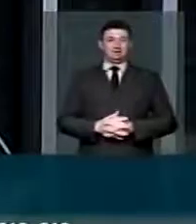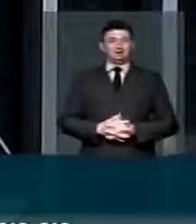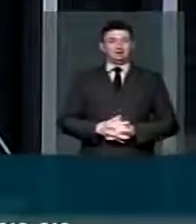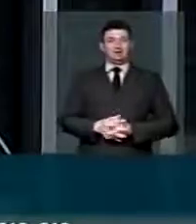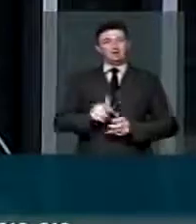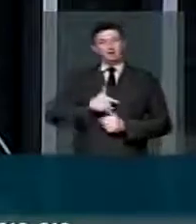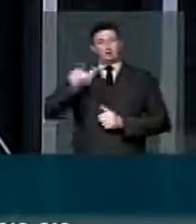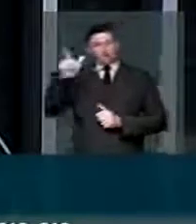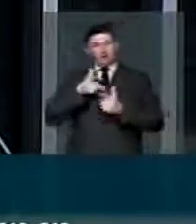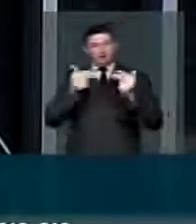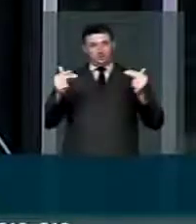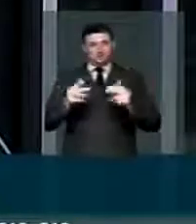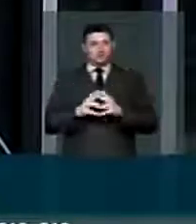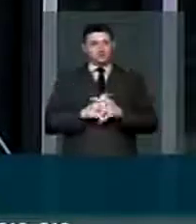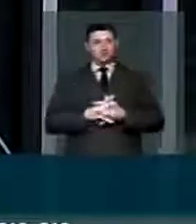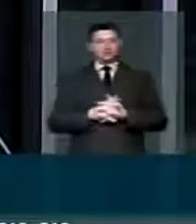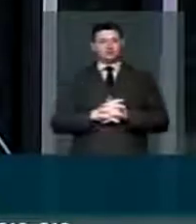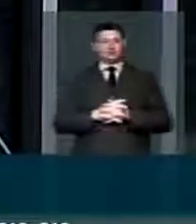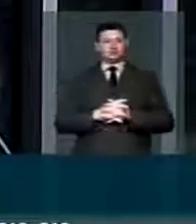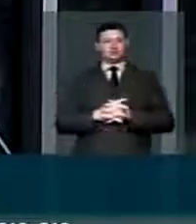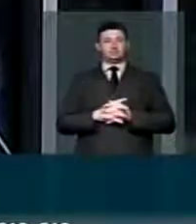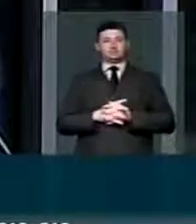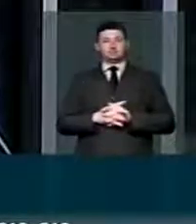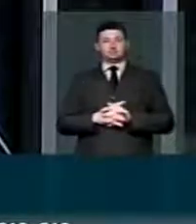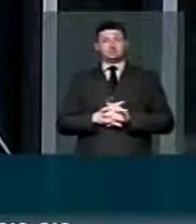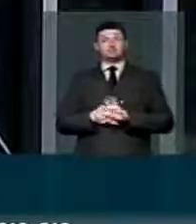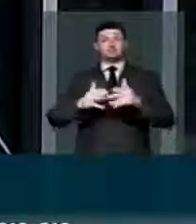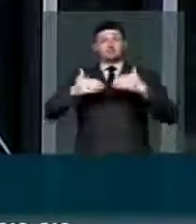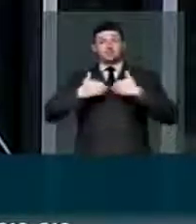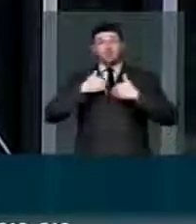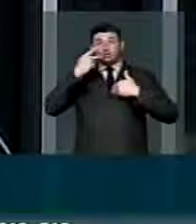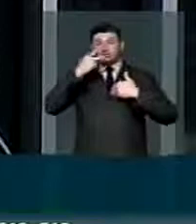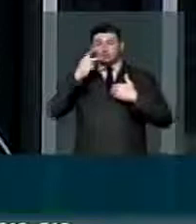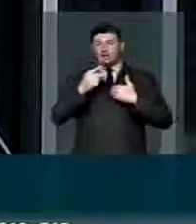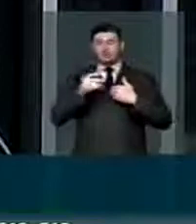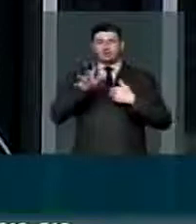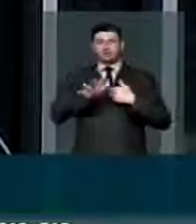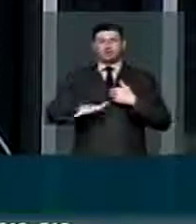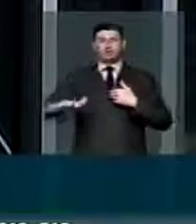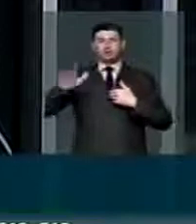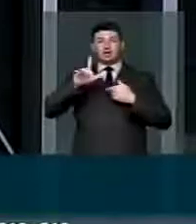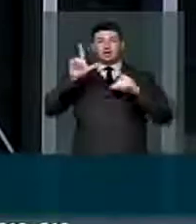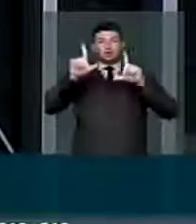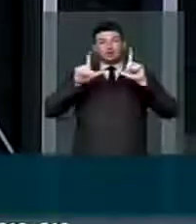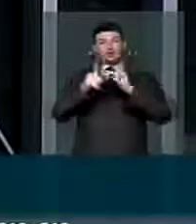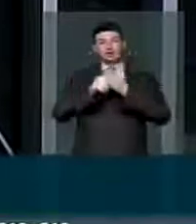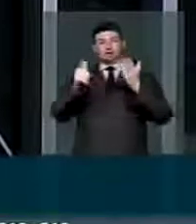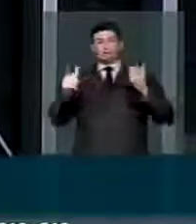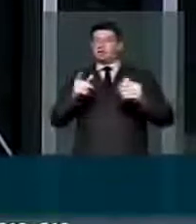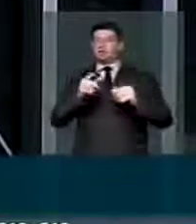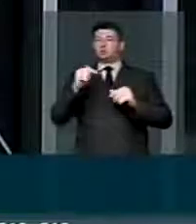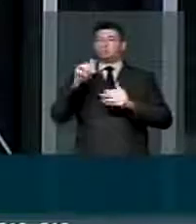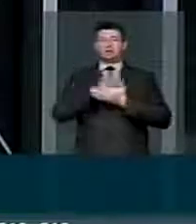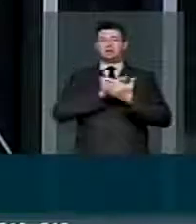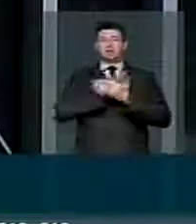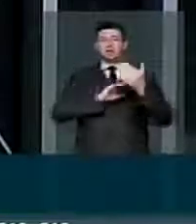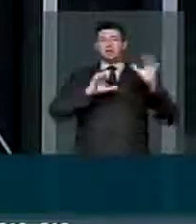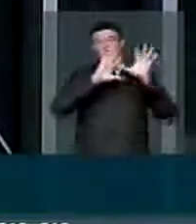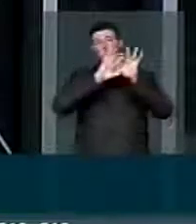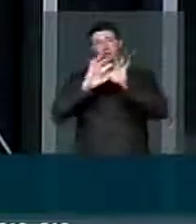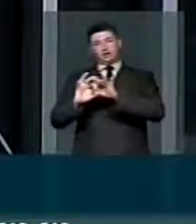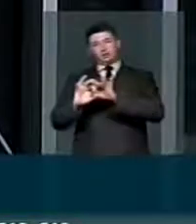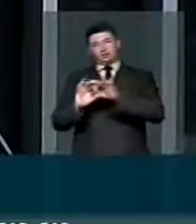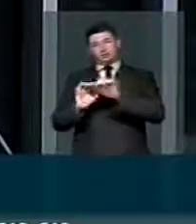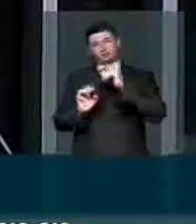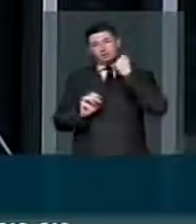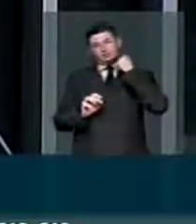Outra observação, eu disse que normalmente o noticiário não contextualiza. O que